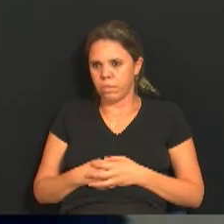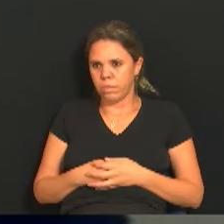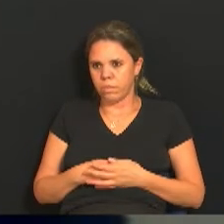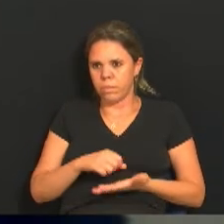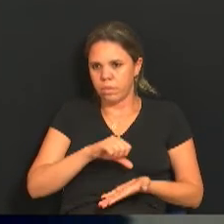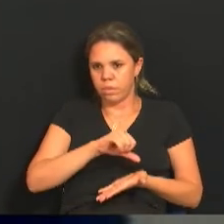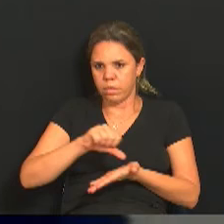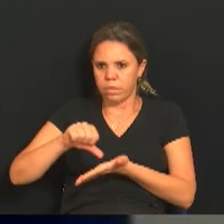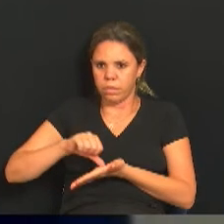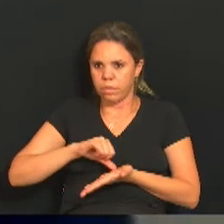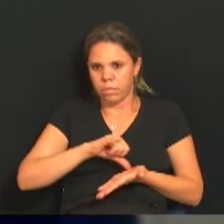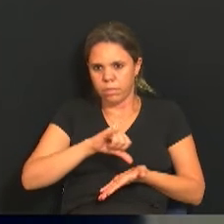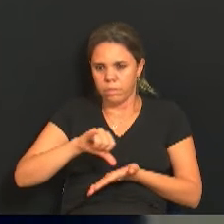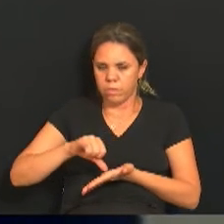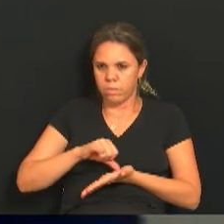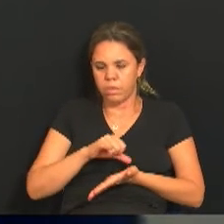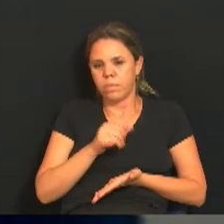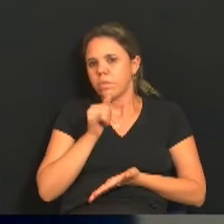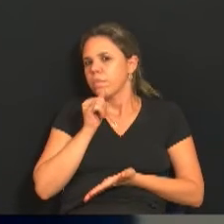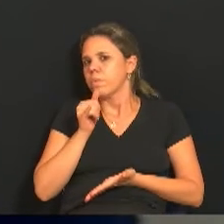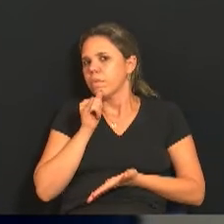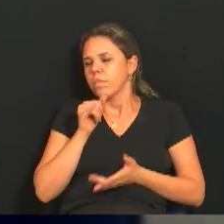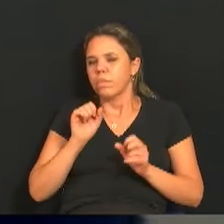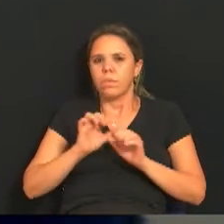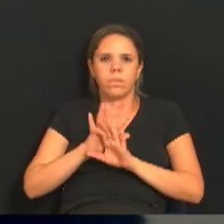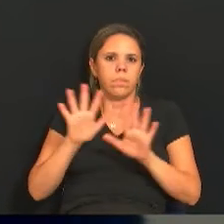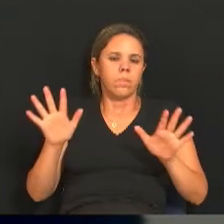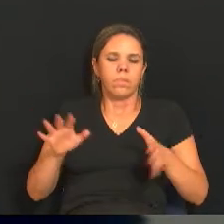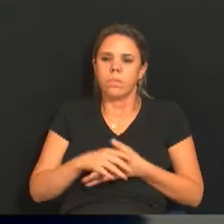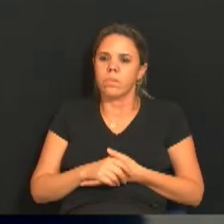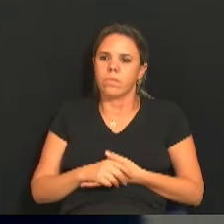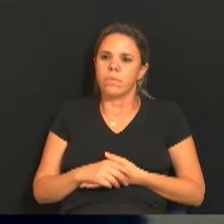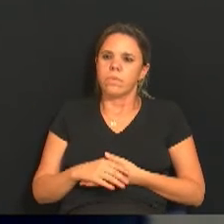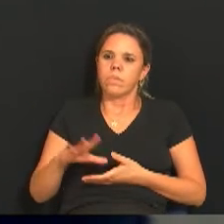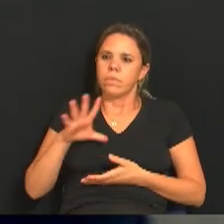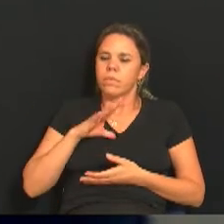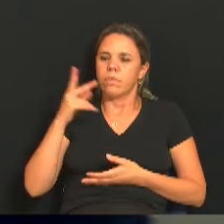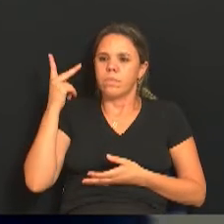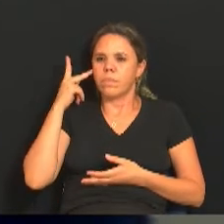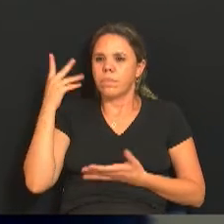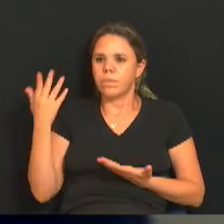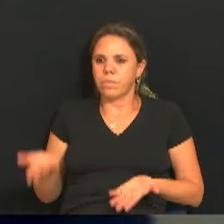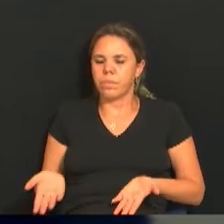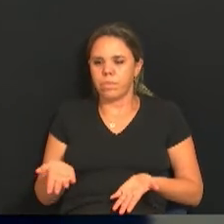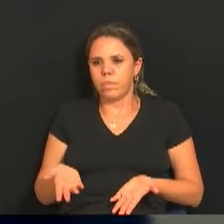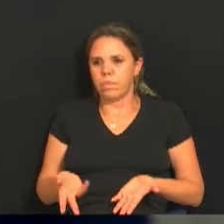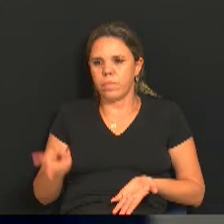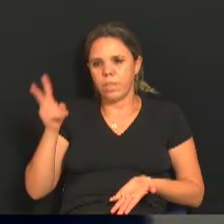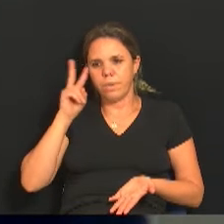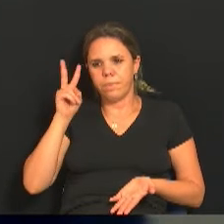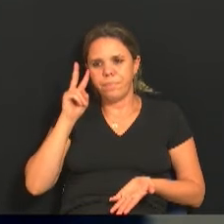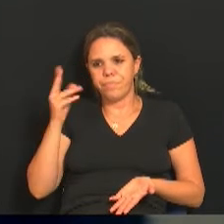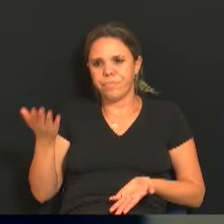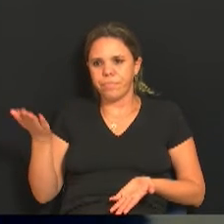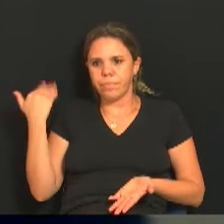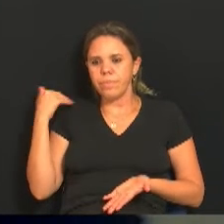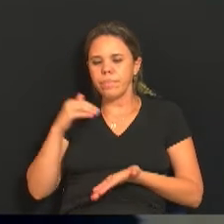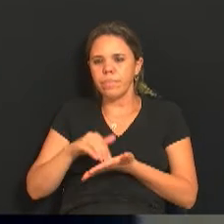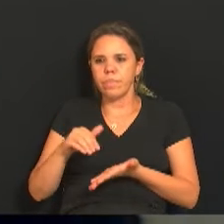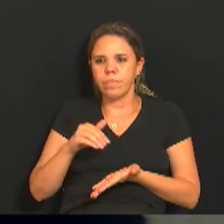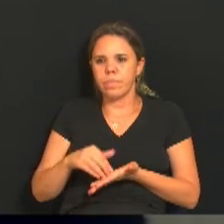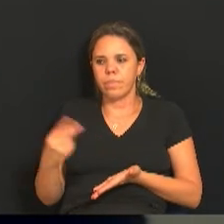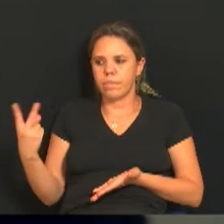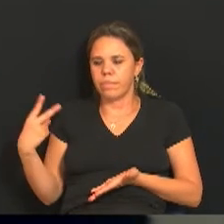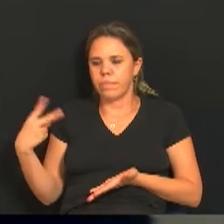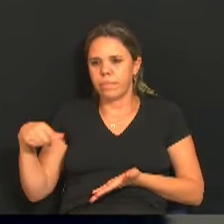central. Vou pegar um exemplo assim que é mais claro e é macro, a cidade de São Paulo. Na segunda-feira, eu e a secretária, a gente foi para